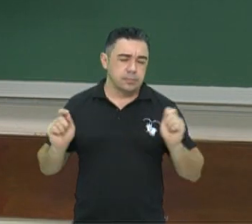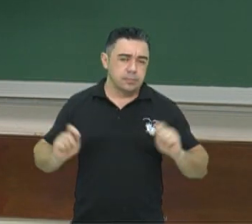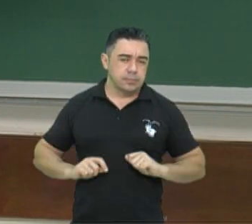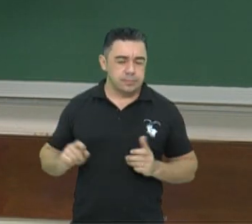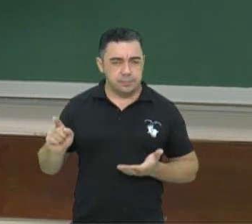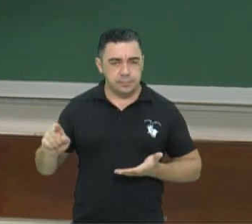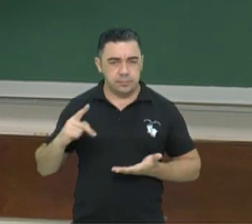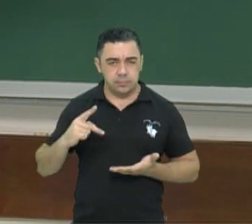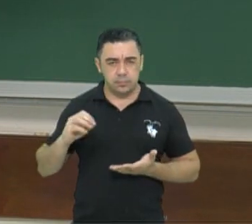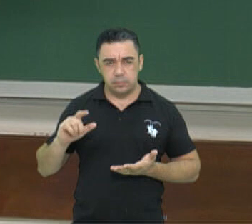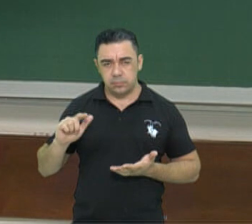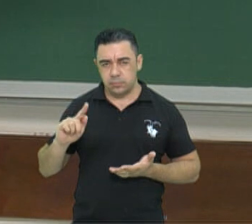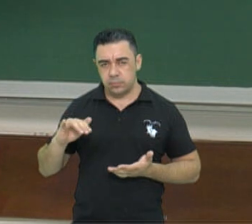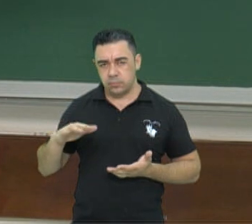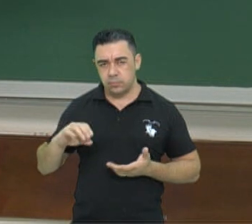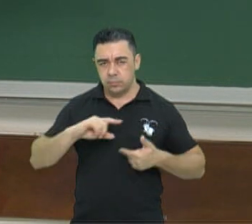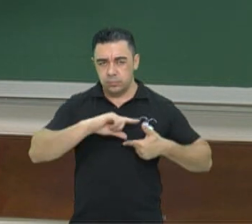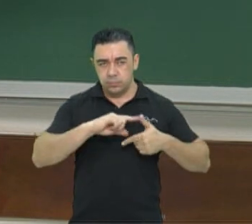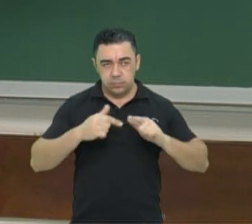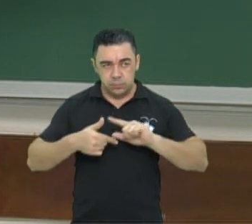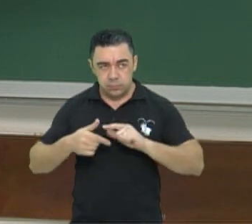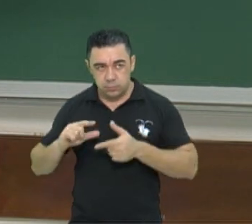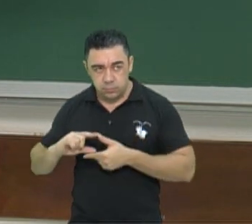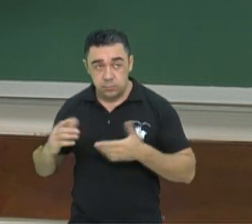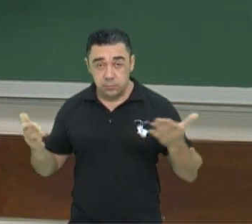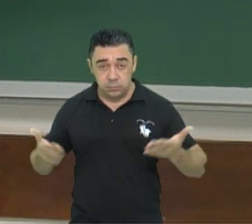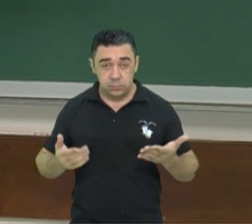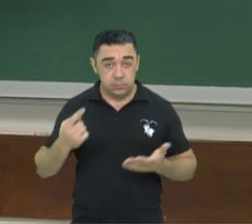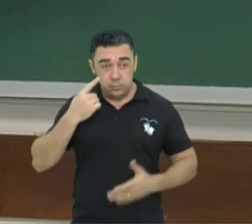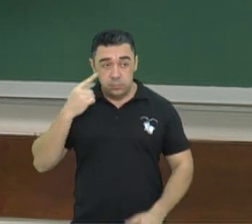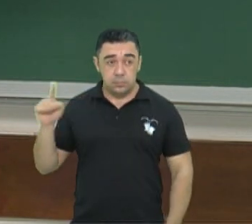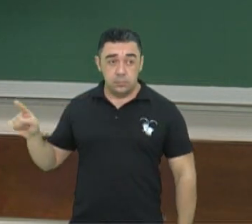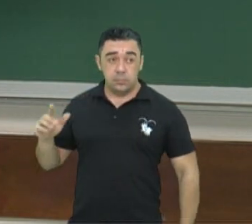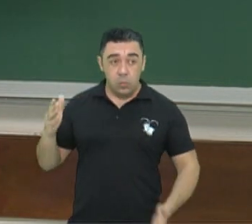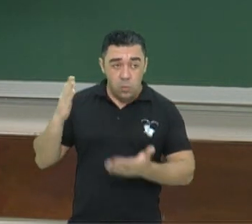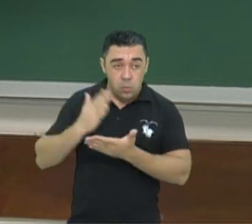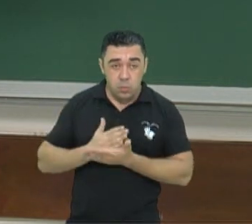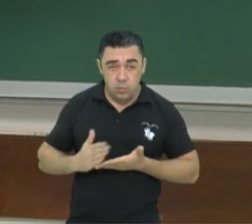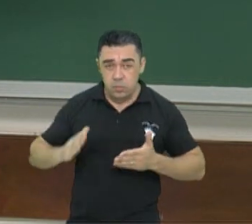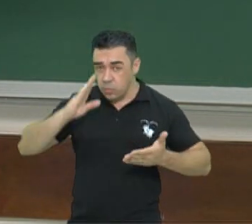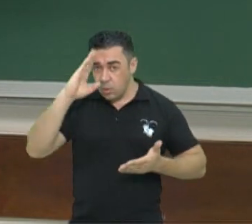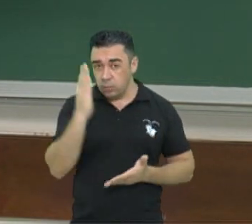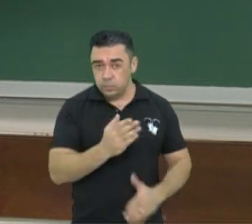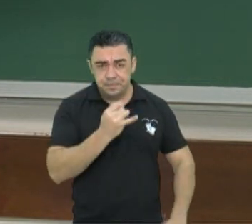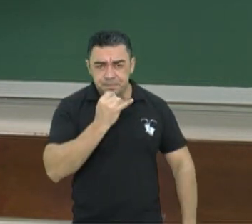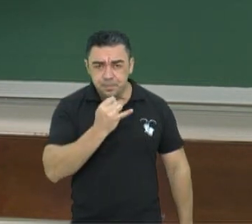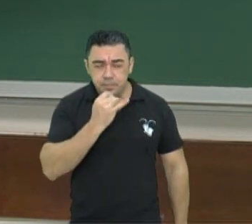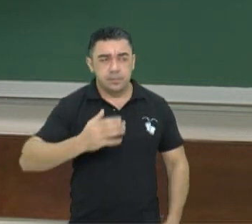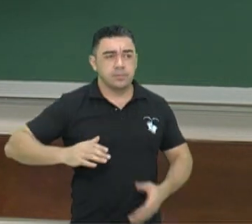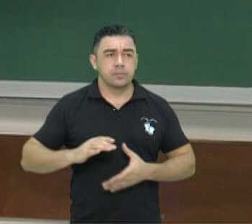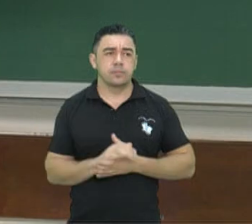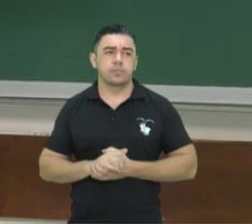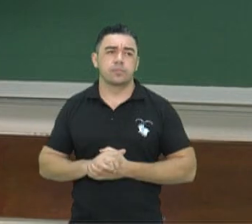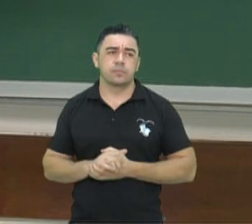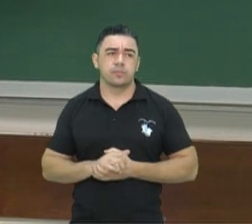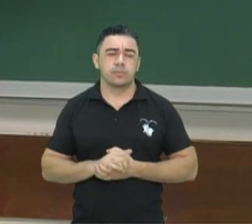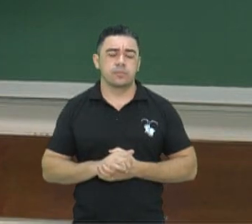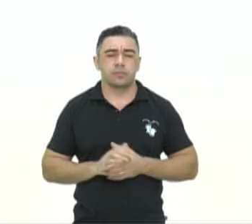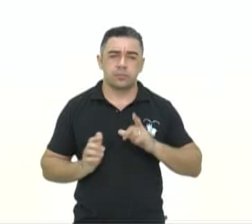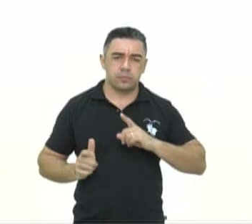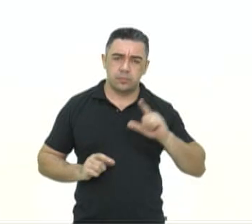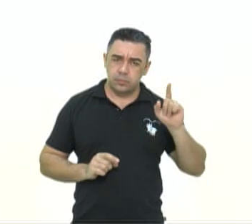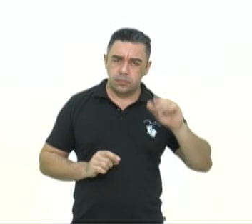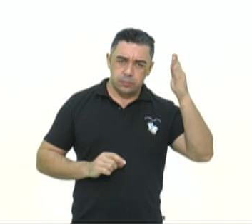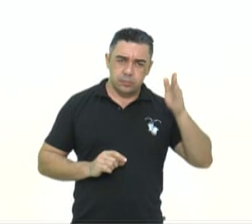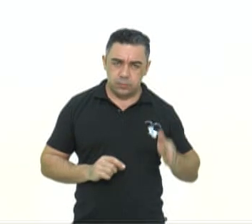que são polígonos, tá? Então vamos lá. Vamos já começar hoje com um exemplo, tá? Então, um lado